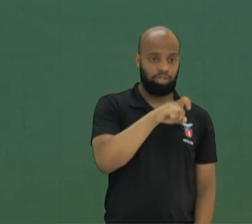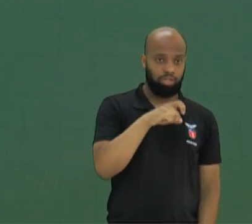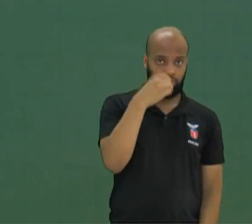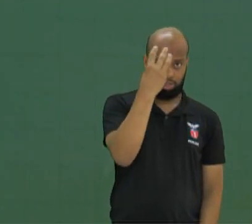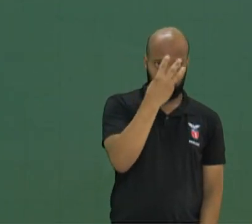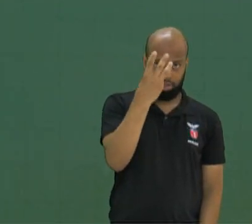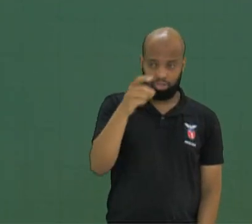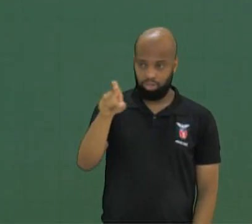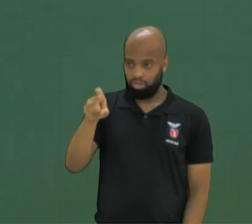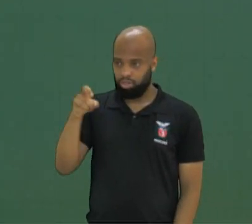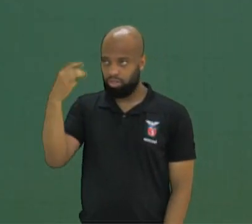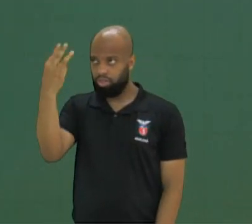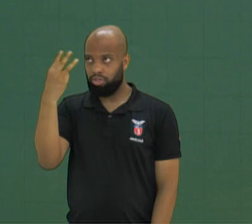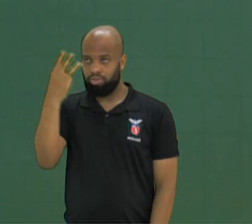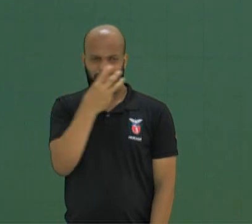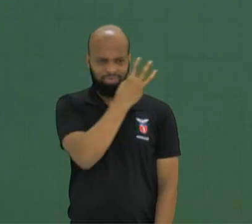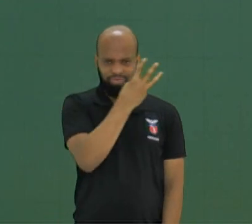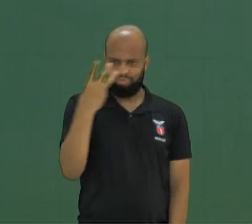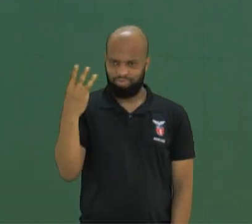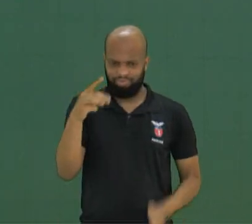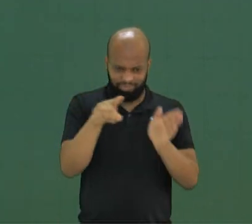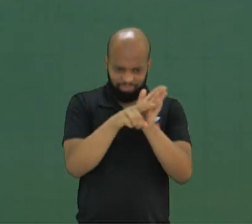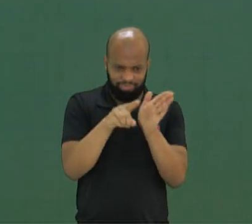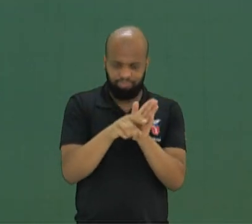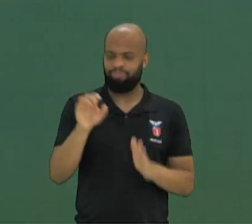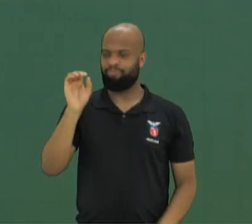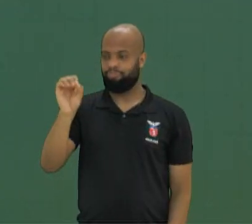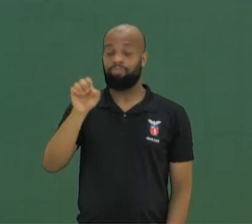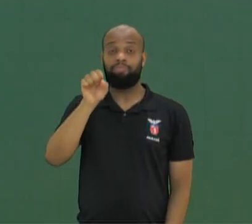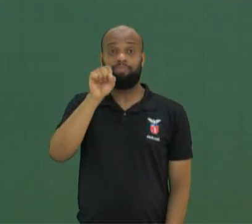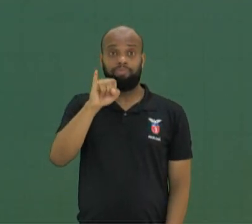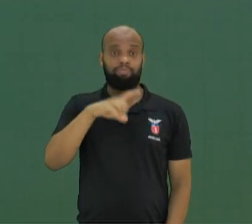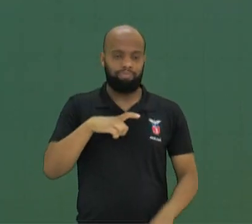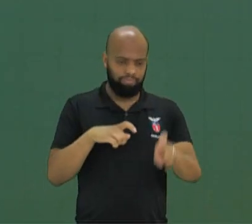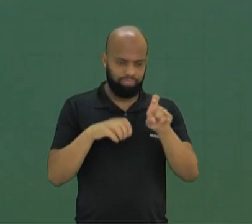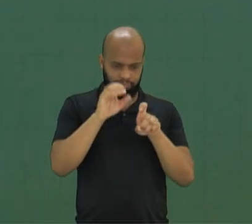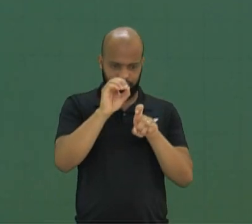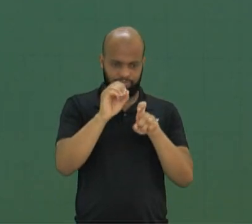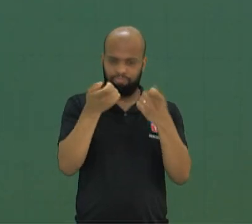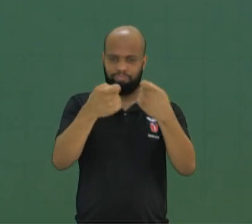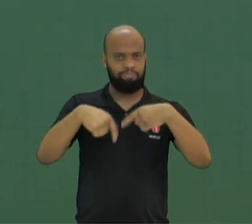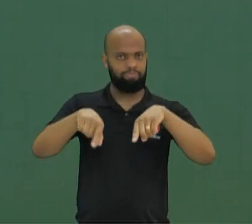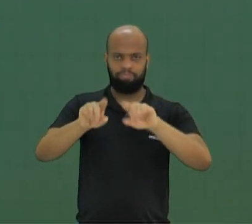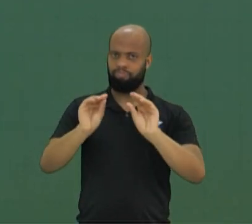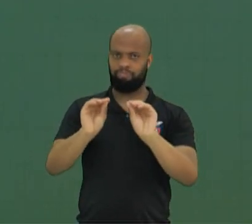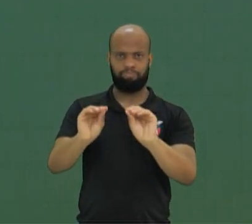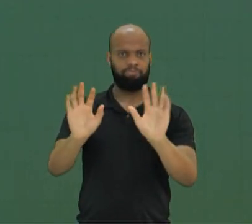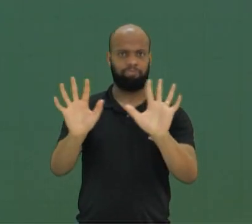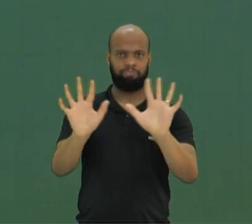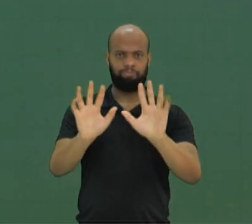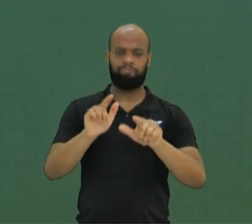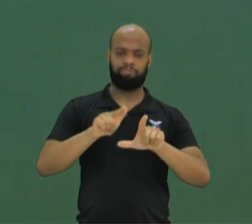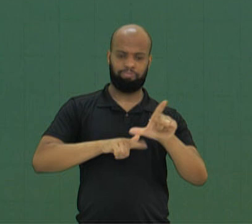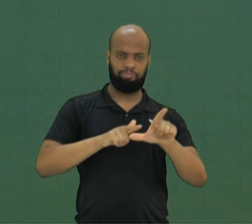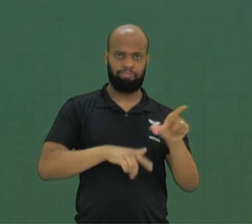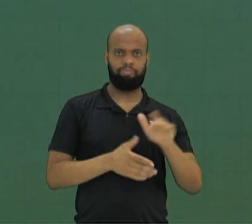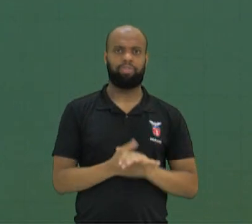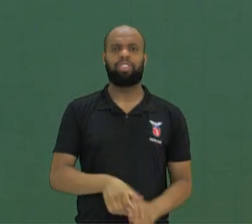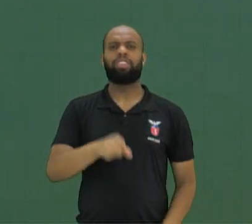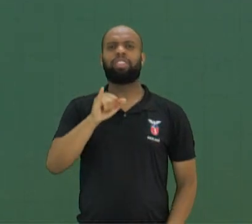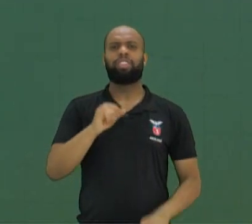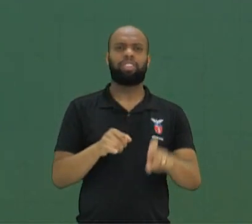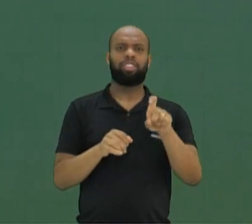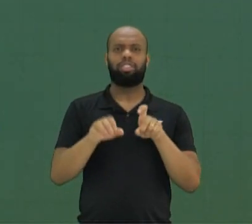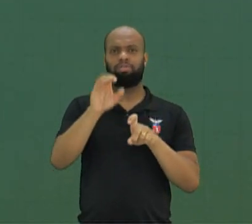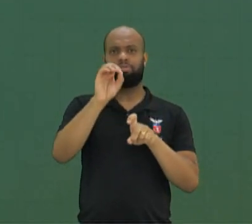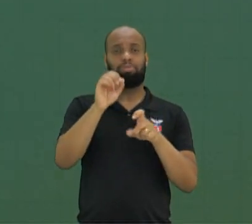x ao cubo, 3 menos 3 é 0. Quando o expoente é 0, eu não preciso colocar a letra. E se eu colocar x elevado a 0, professor, tem